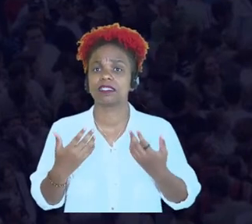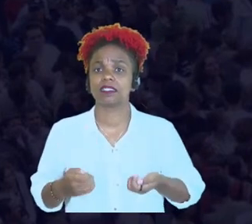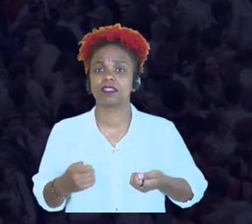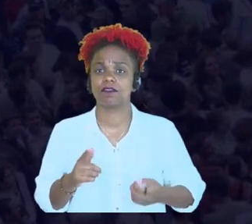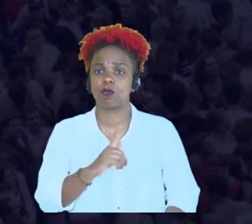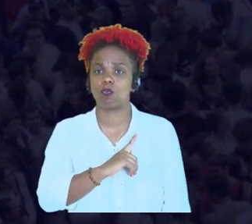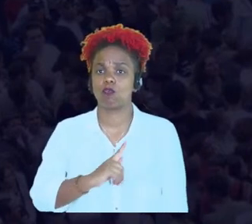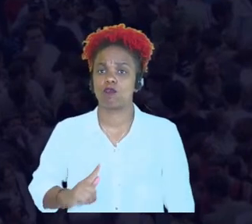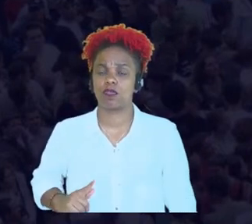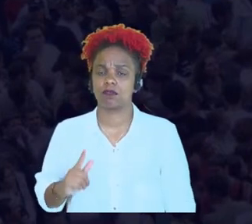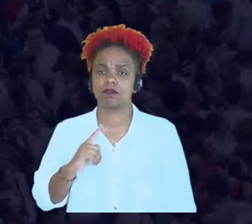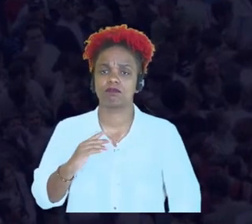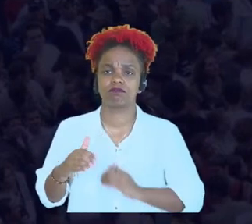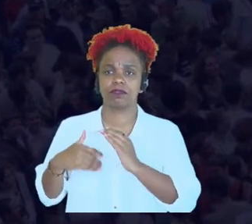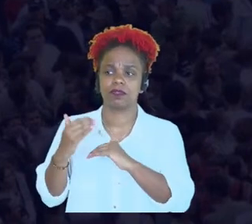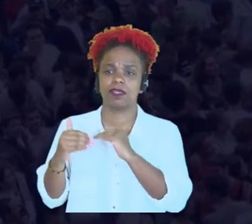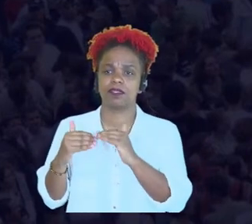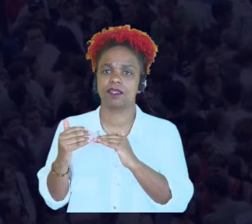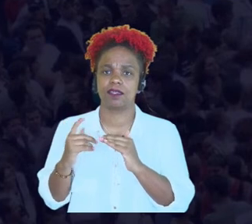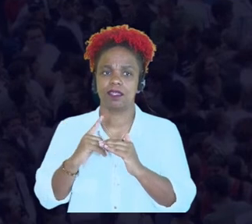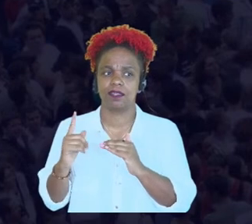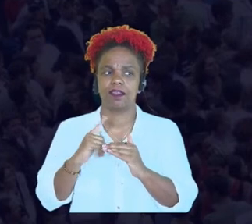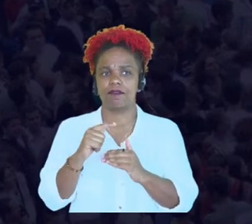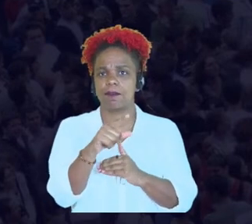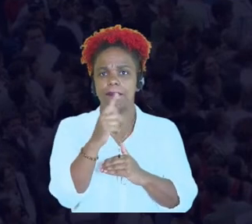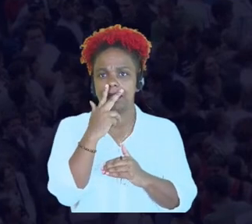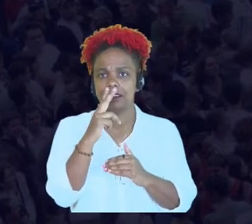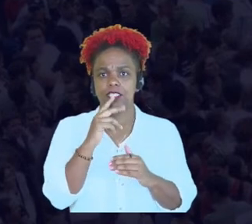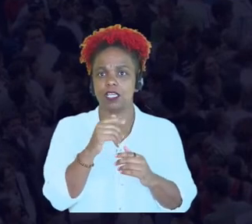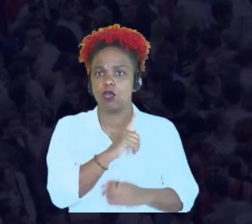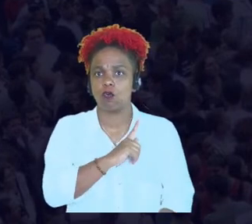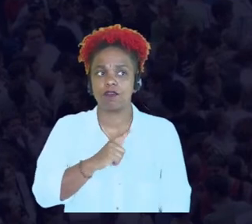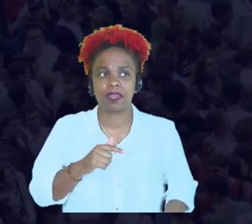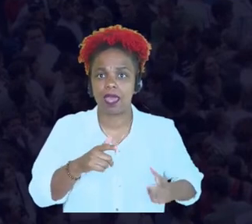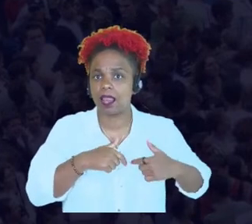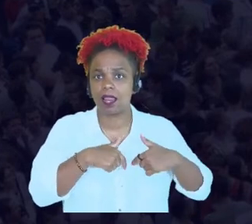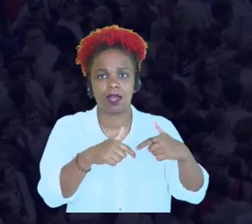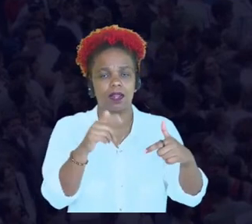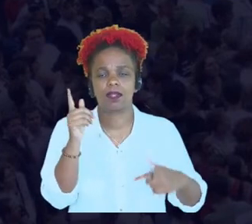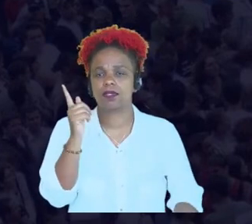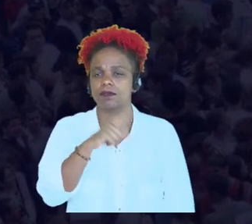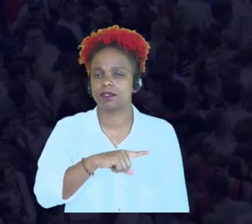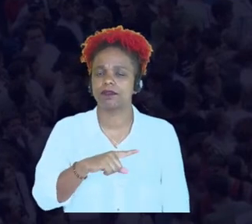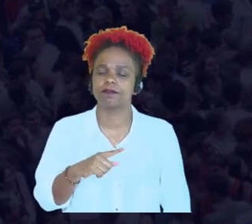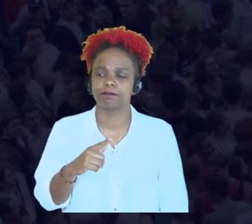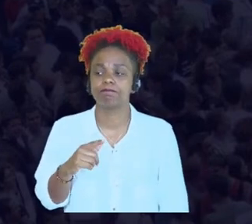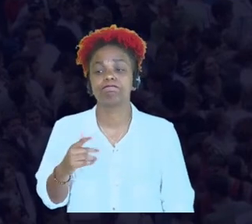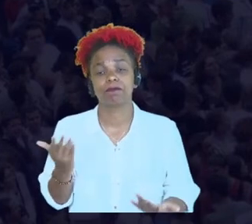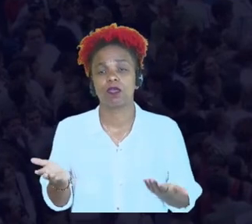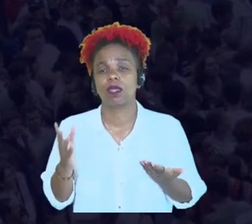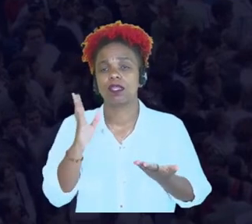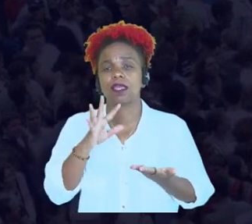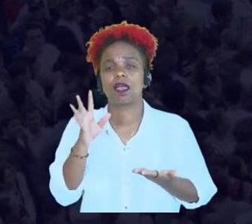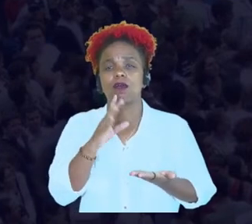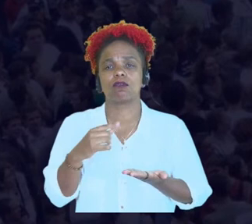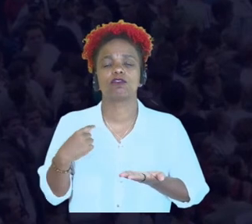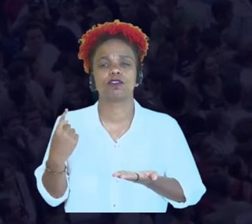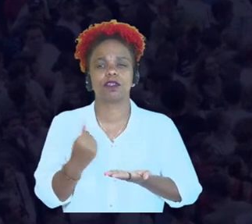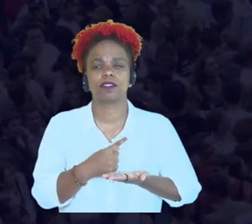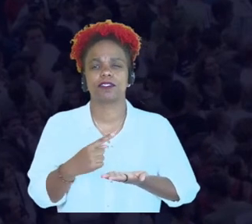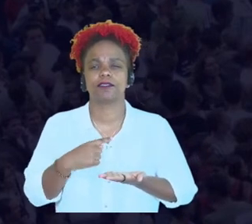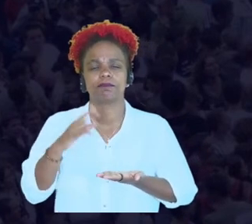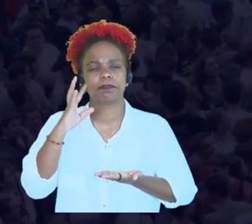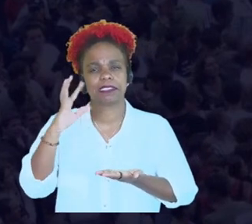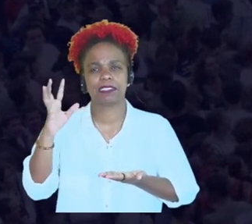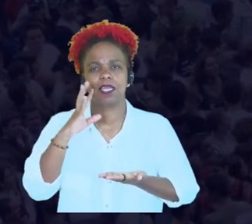governo construído e governável. Certo? Então, essa é um pequeno. É uma observação que eu acho que é legal a gente ter em mente quando a gente faz